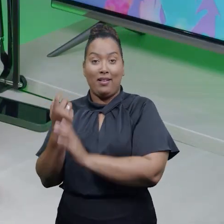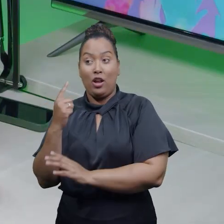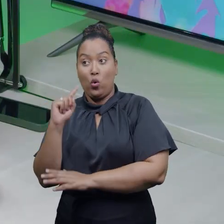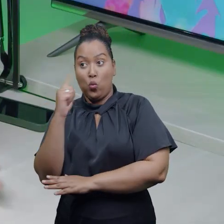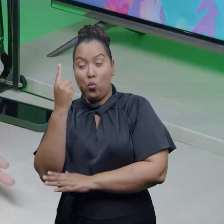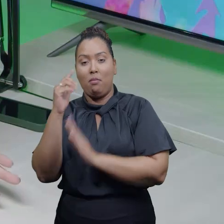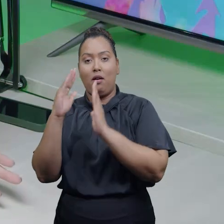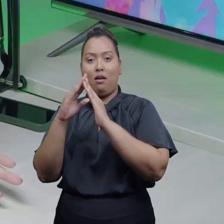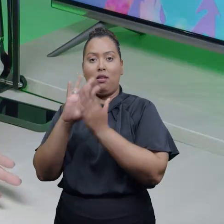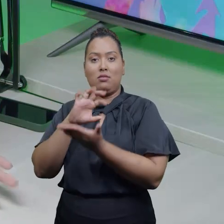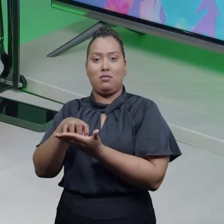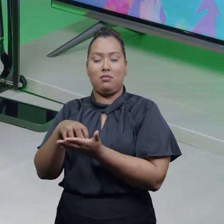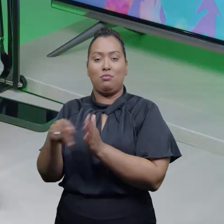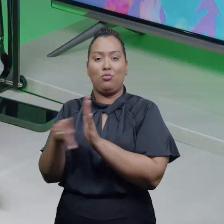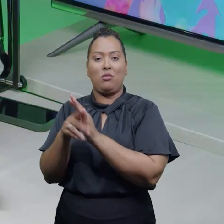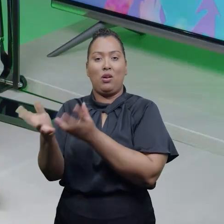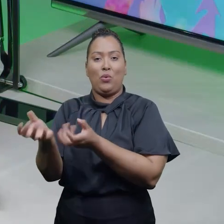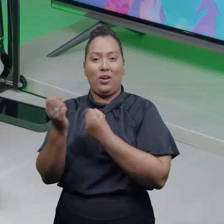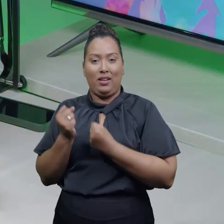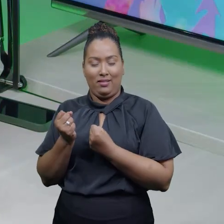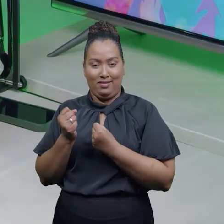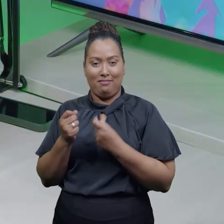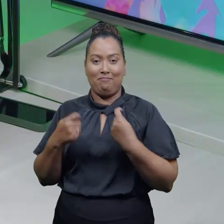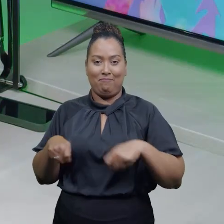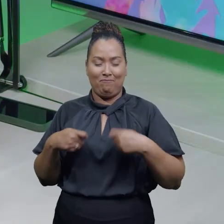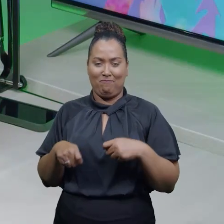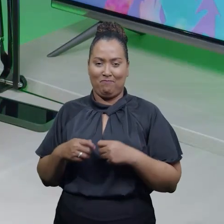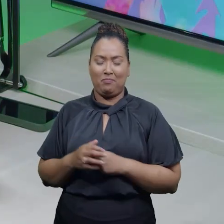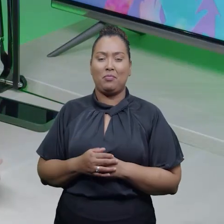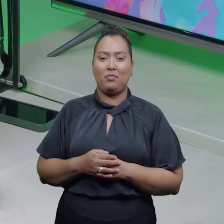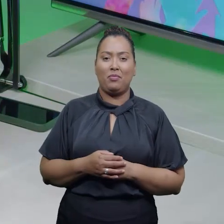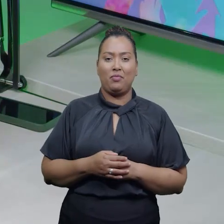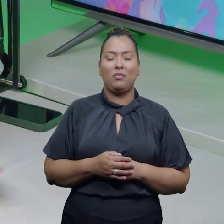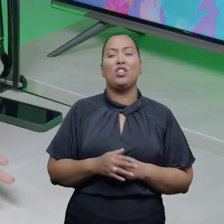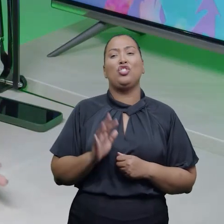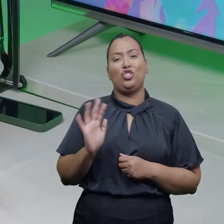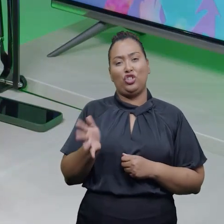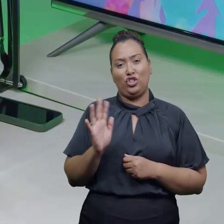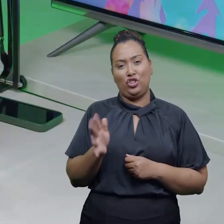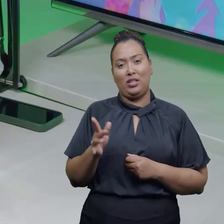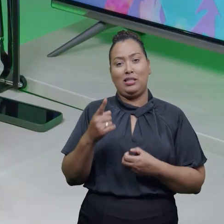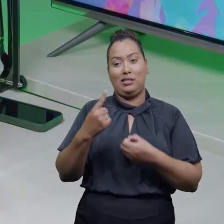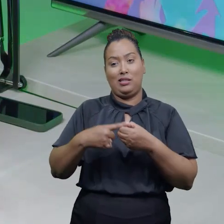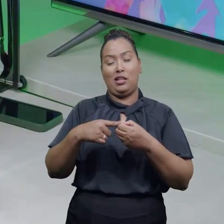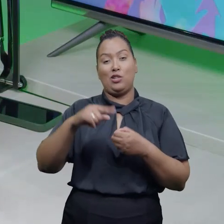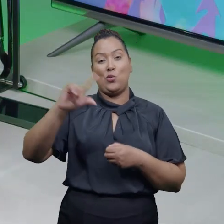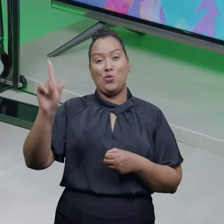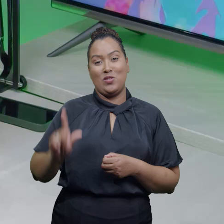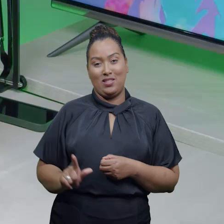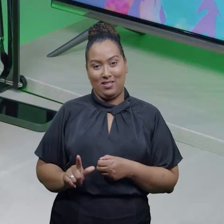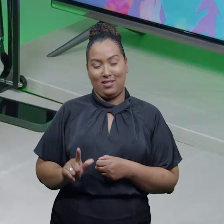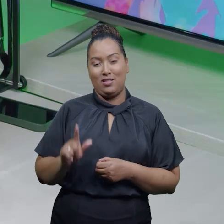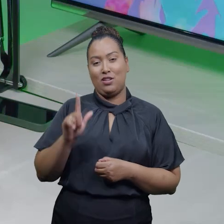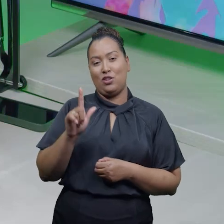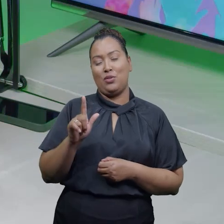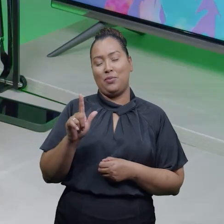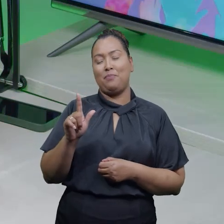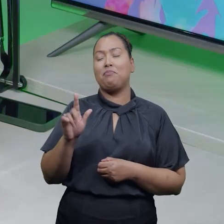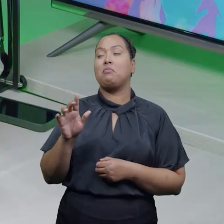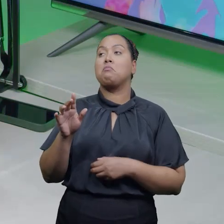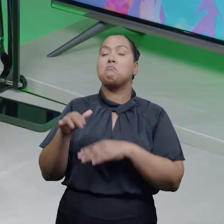implantação de uma casa de acolhida ao menos. E já em outros momentos de busca ativa no município de